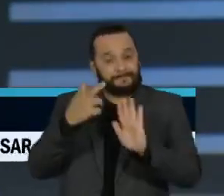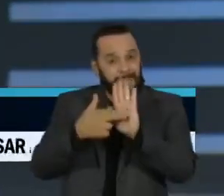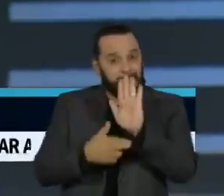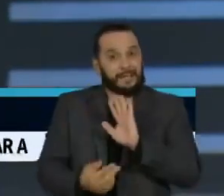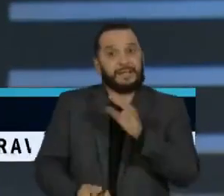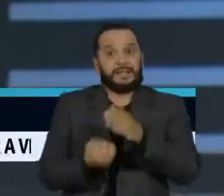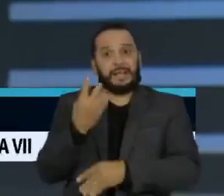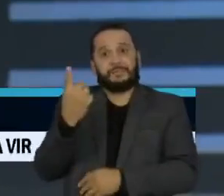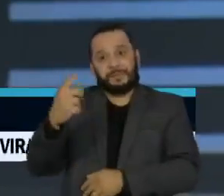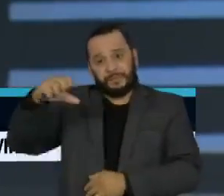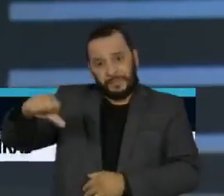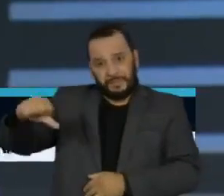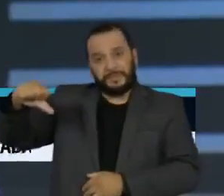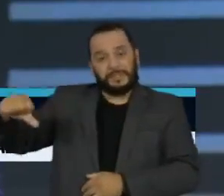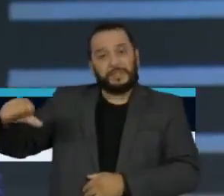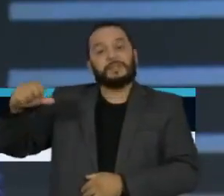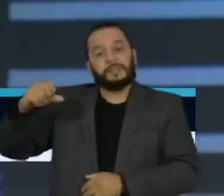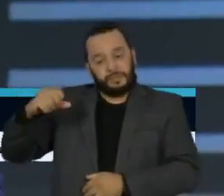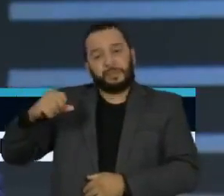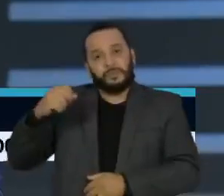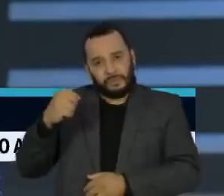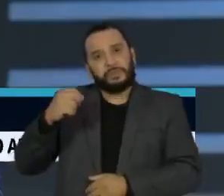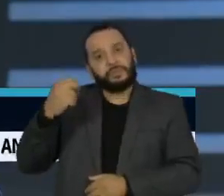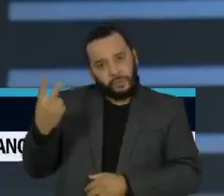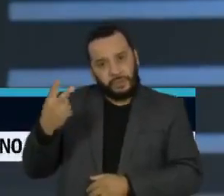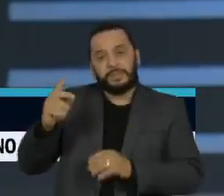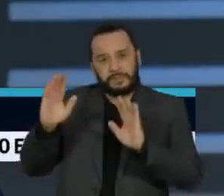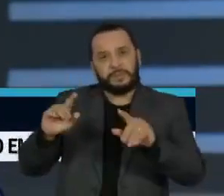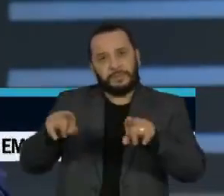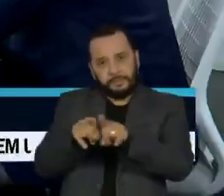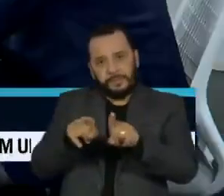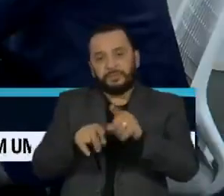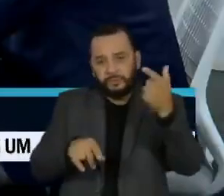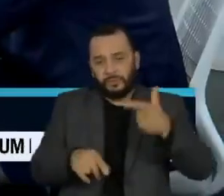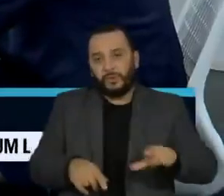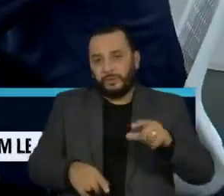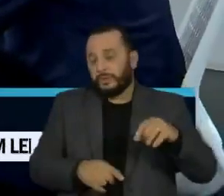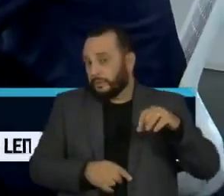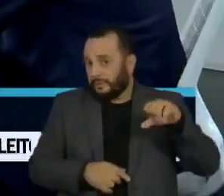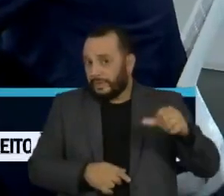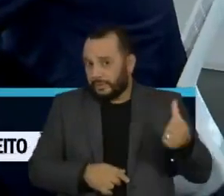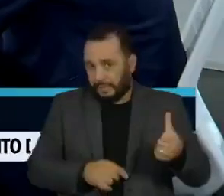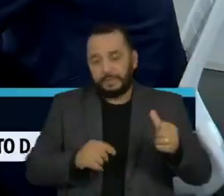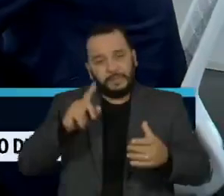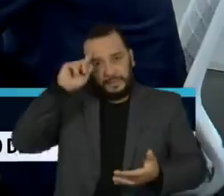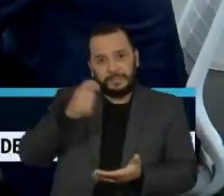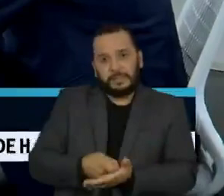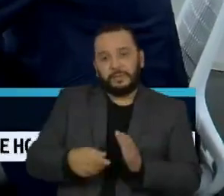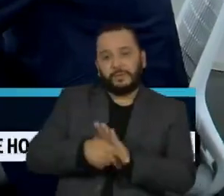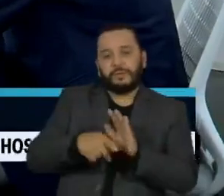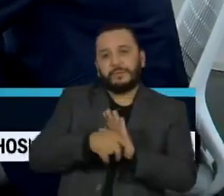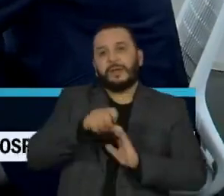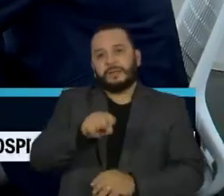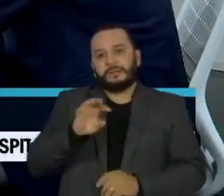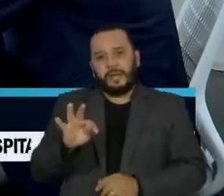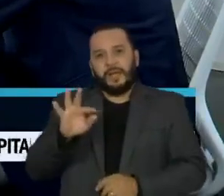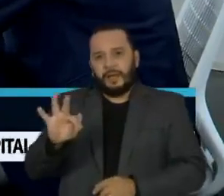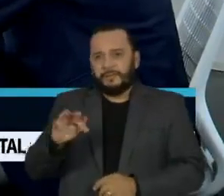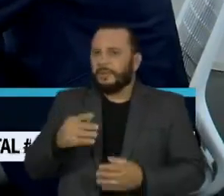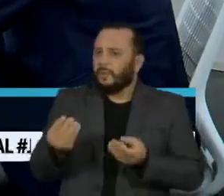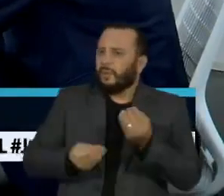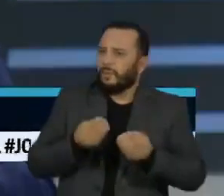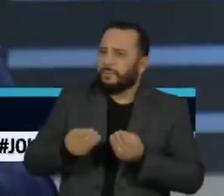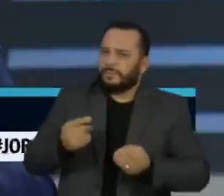estabelecer em 92 repetido em 16 por decisão do STF Vila nesse momento qual que é o peso do apoio do presidente bolsonaro